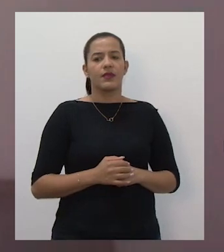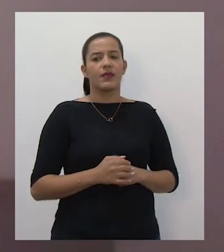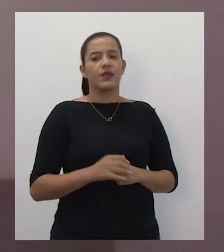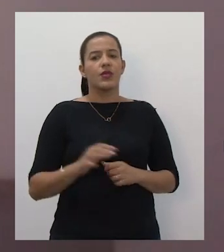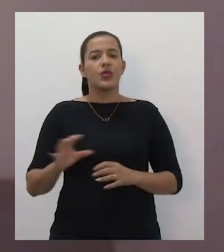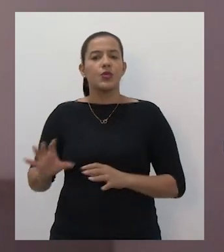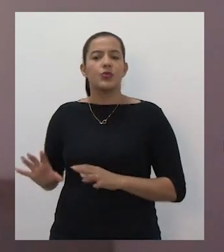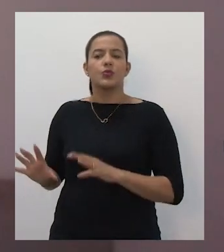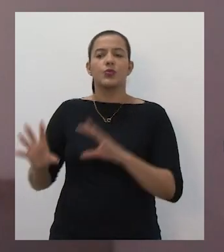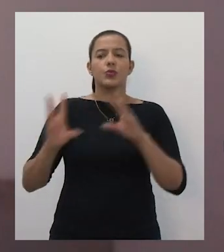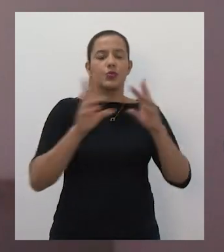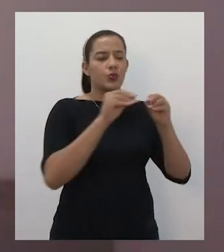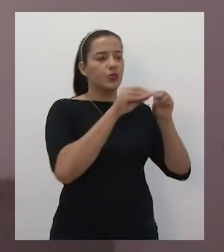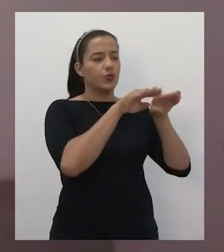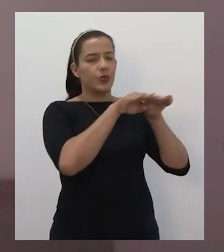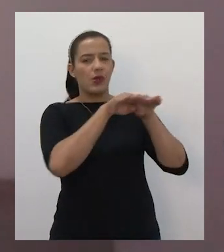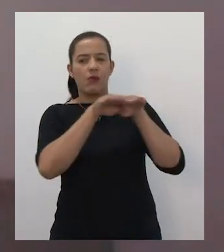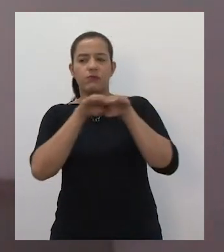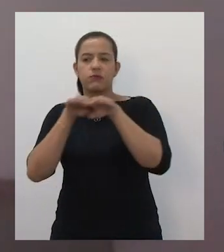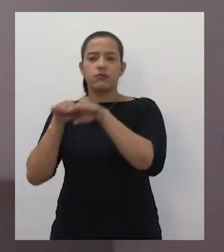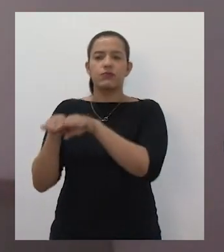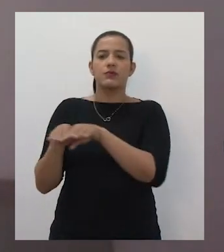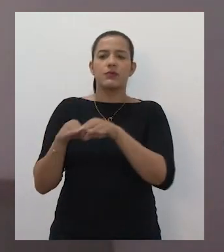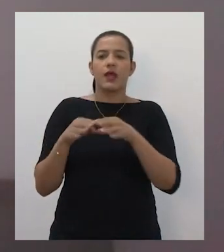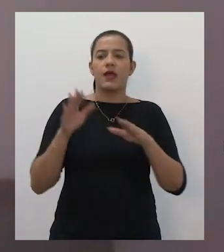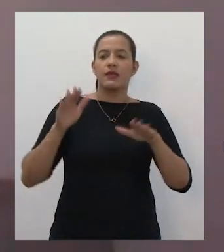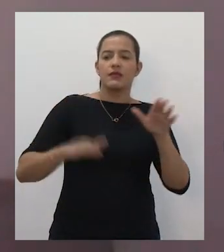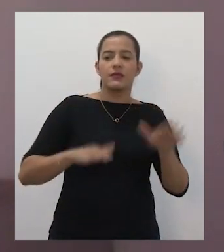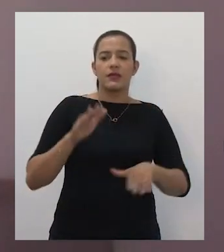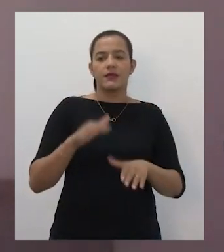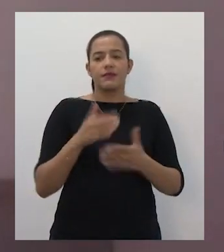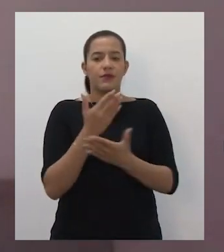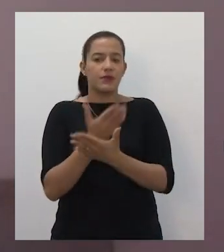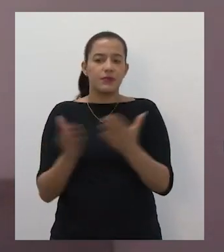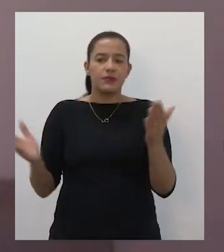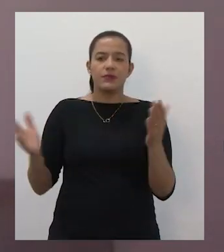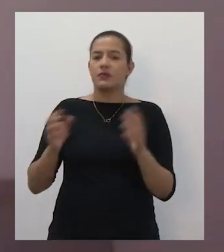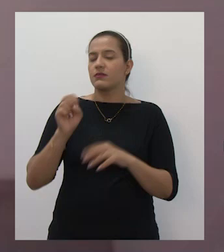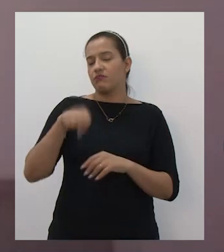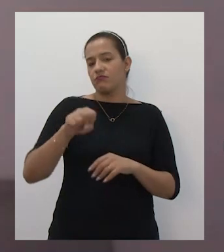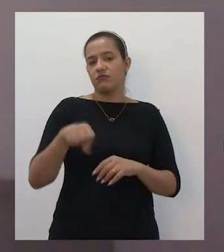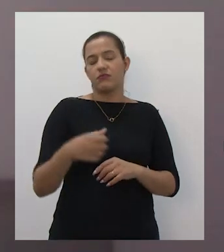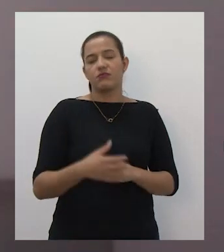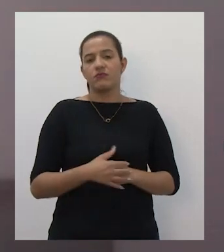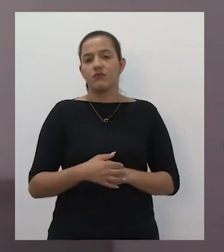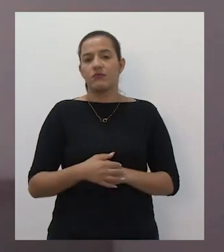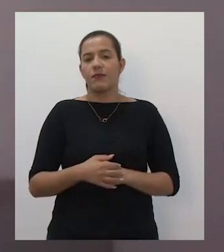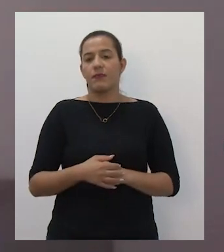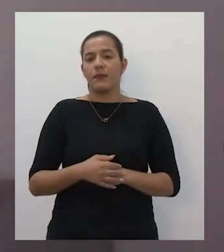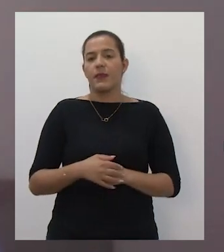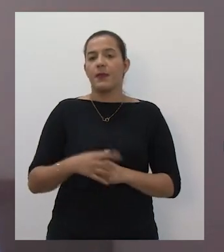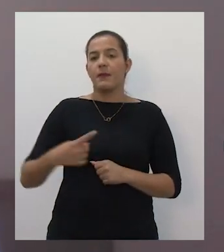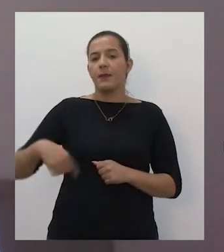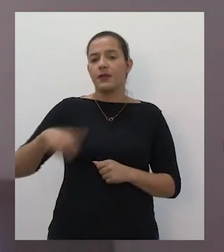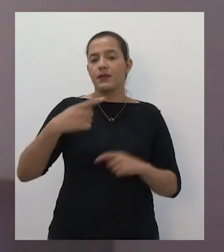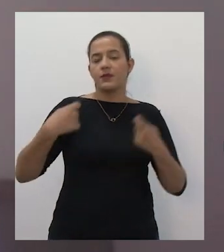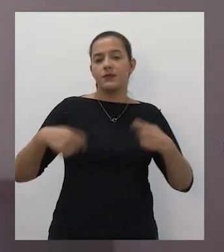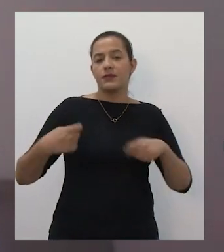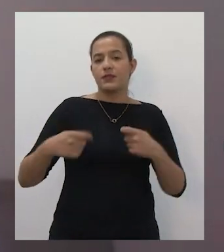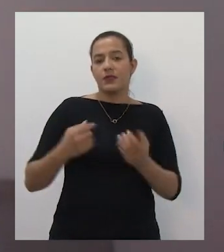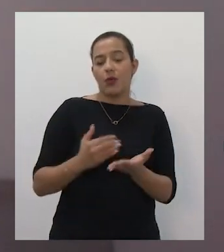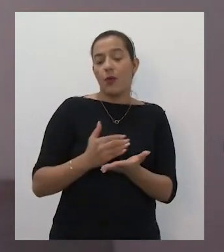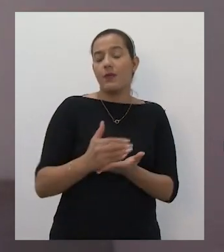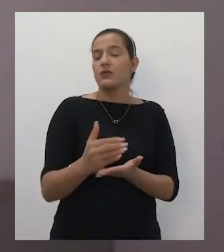os alinhamentos possíveis. Pode ser que eu deixe algum passar? Sim. Mas a gente precisa começar de algum